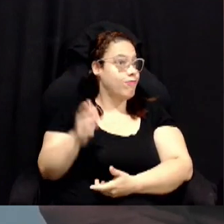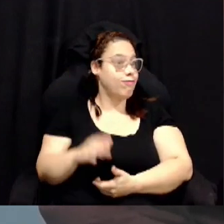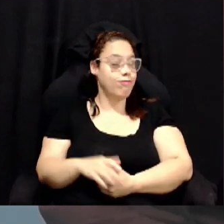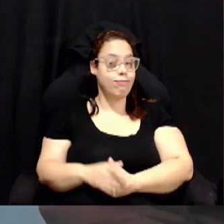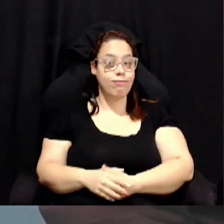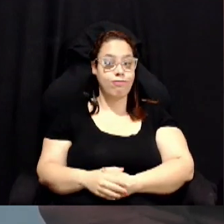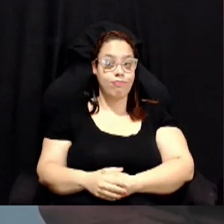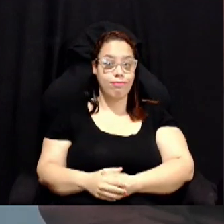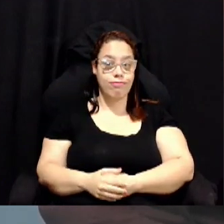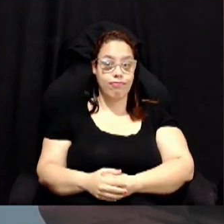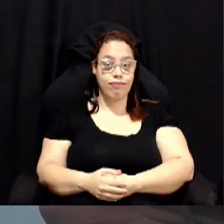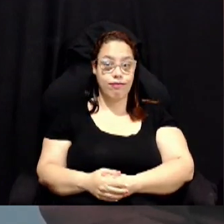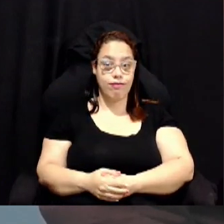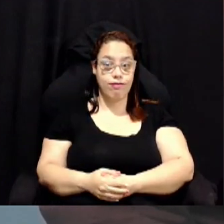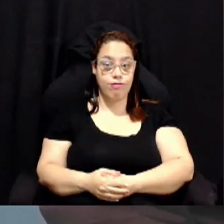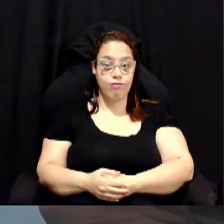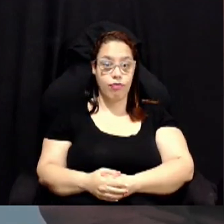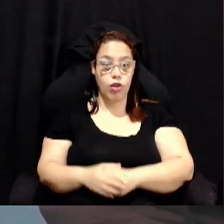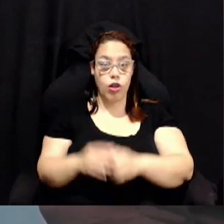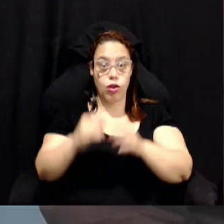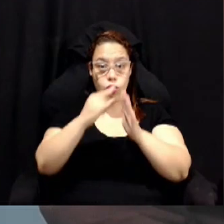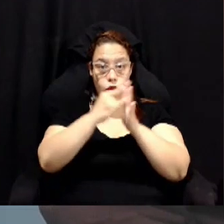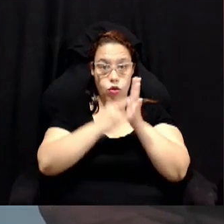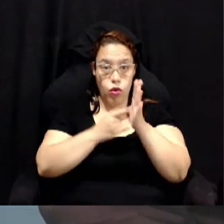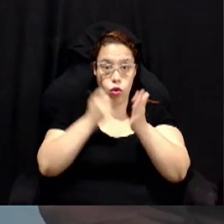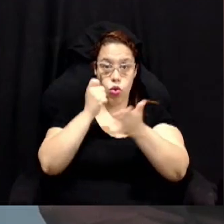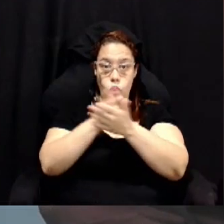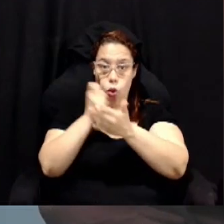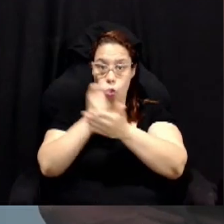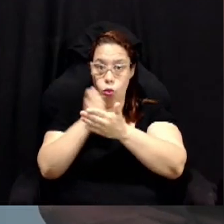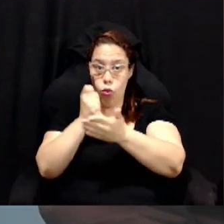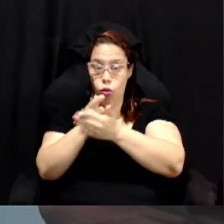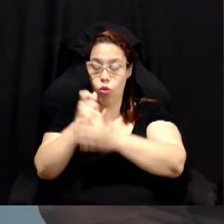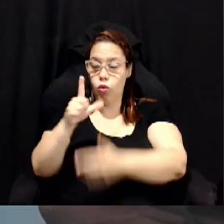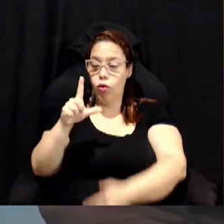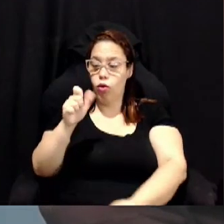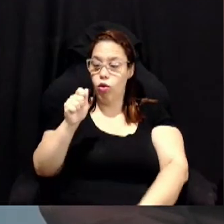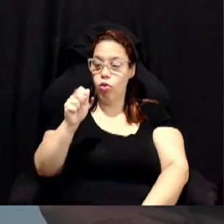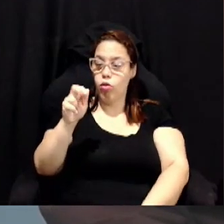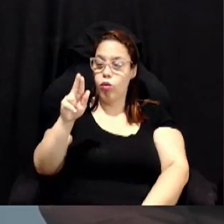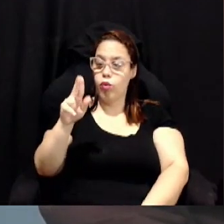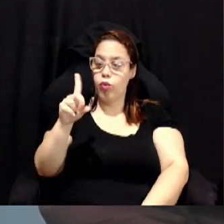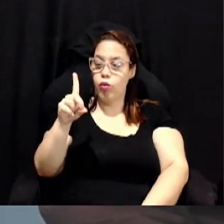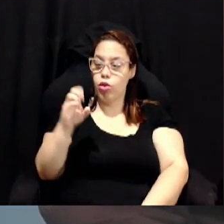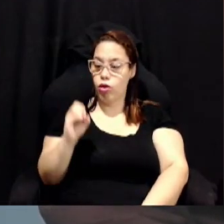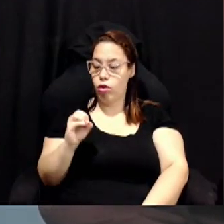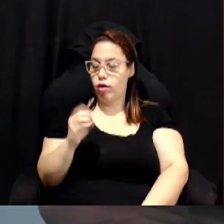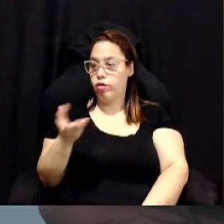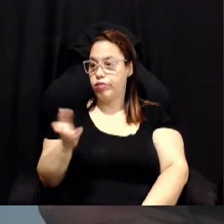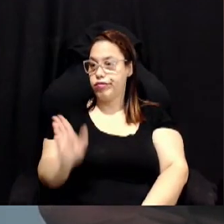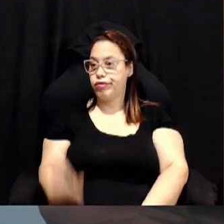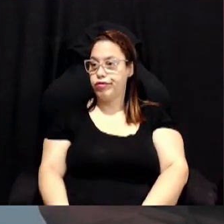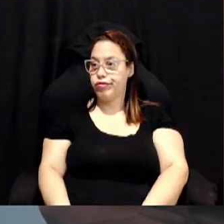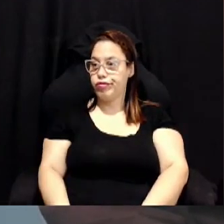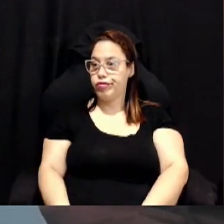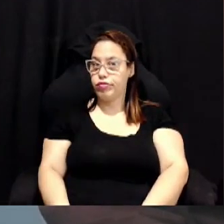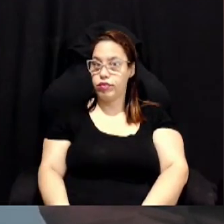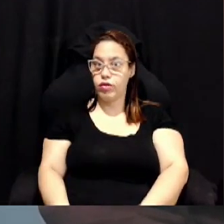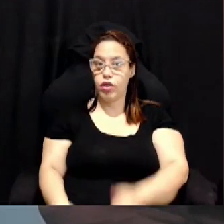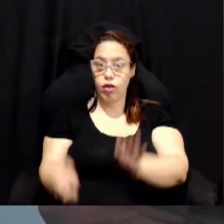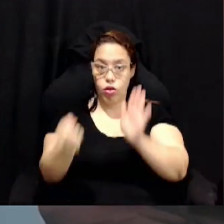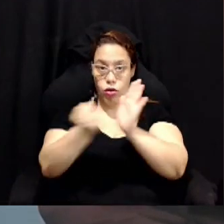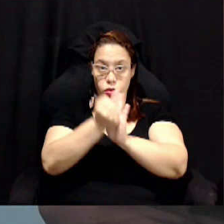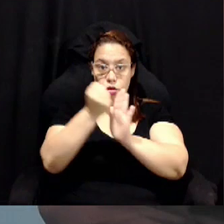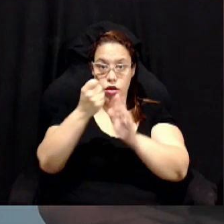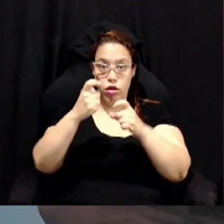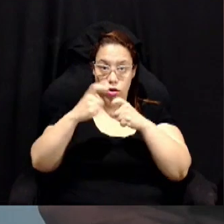vez renovar laudos para levar o seu filho para passar pelo médico. Então chegava lá, às vezes ela marcava uma consulta,